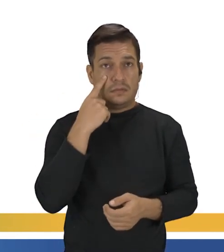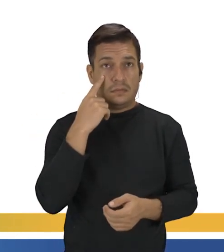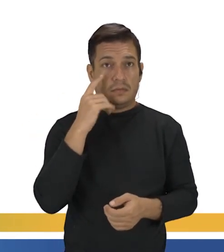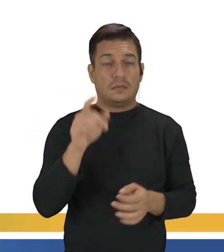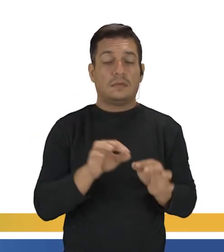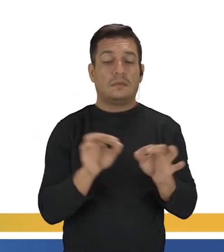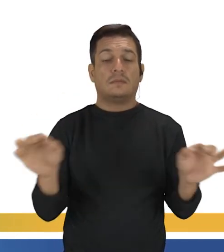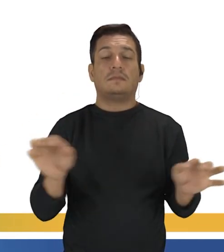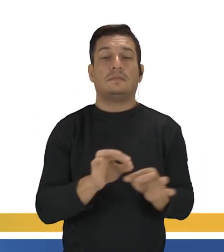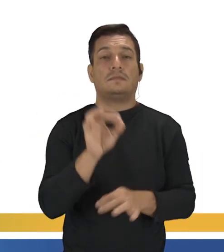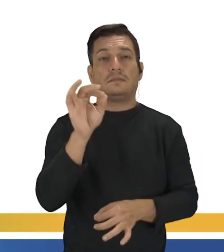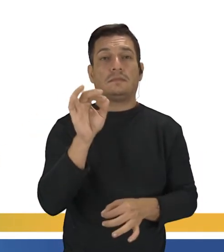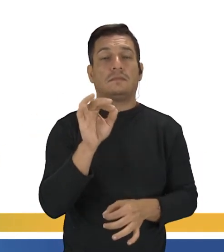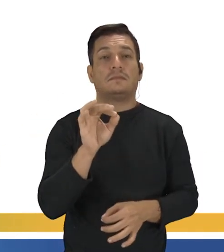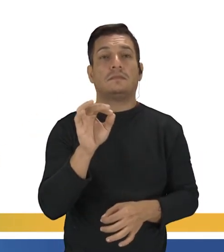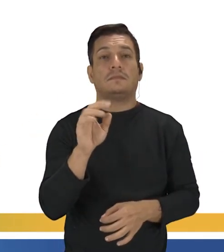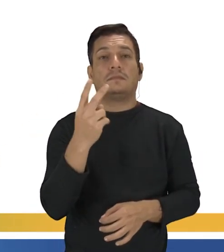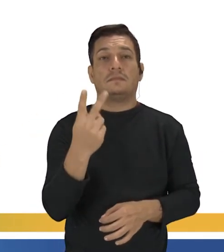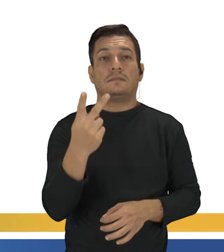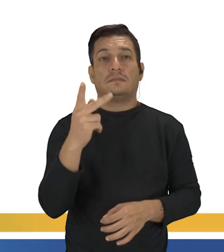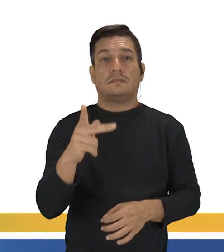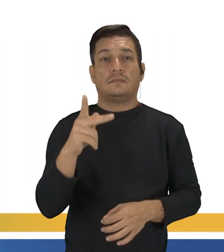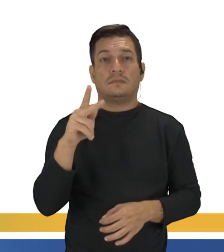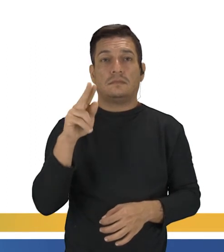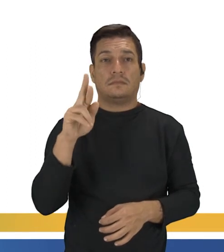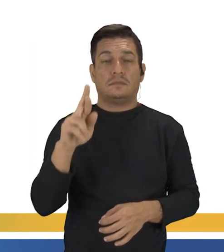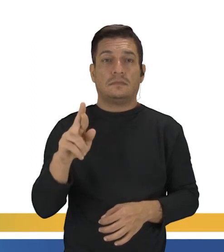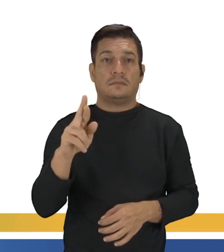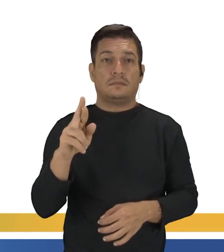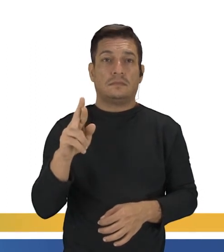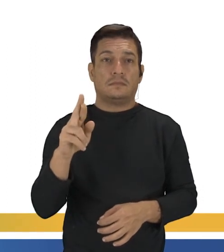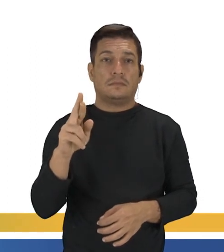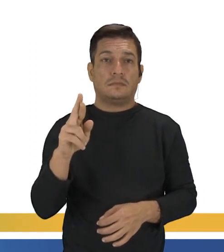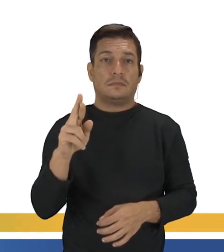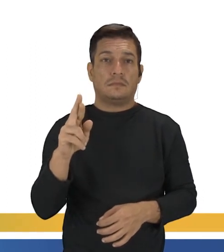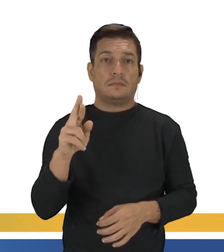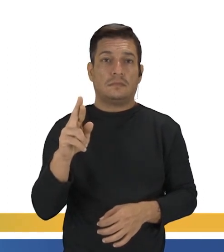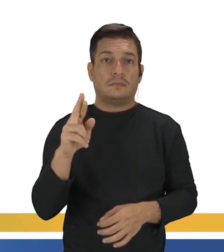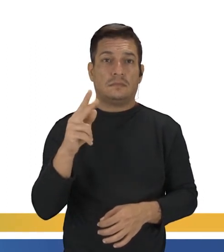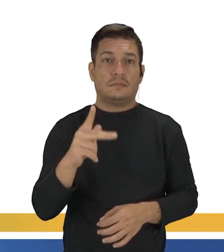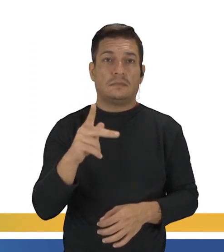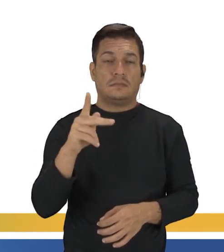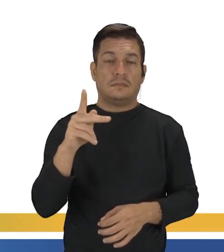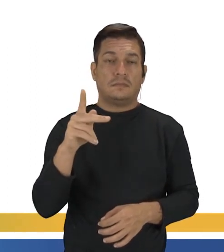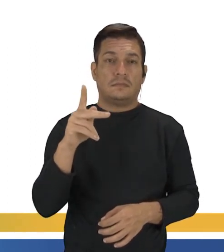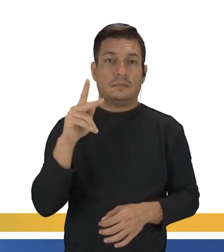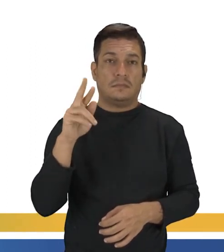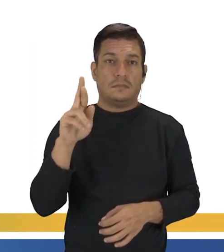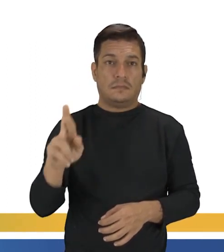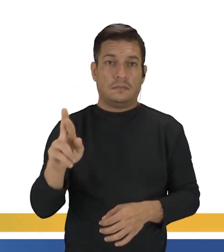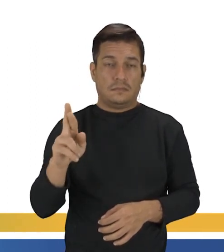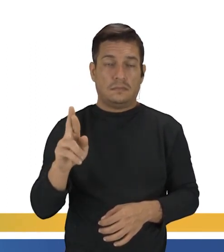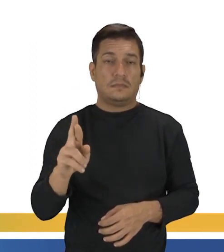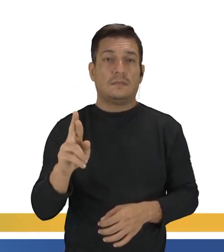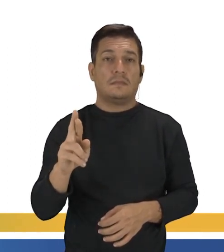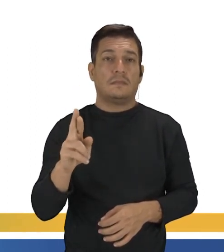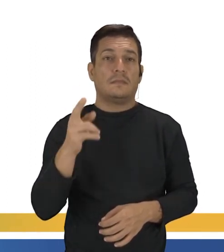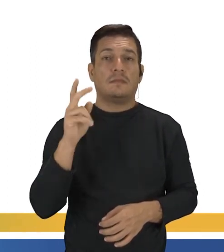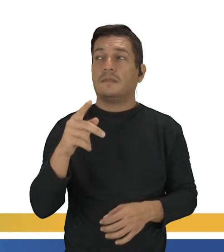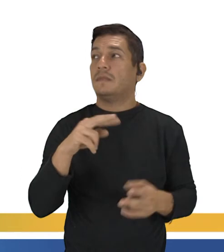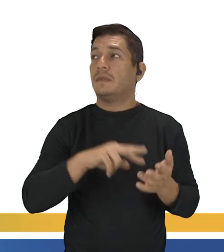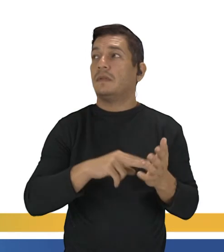Qual é o comprimento de uma circunferência? 2π ralho, que é justamente 2π ralho. Olha que legal? Então você vai